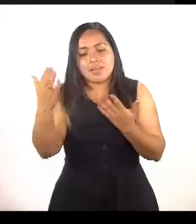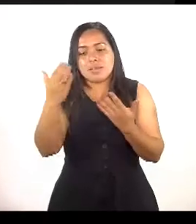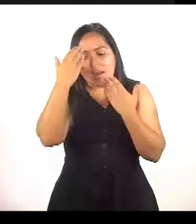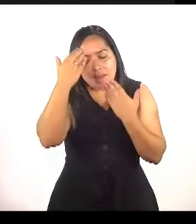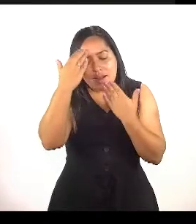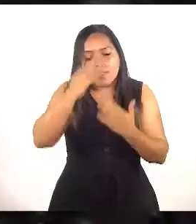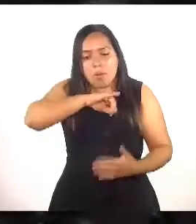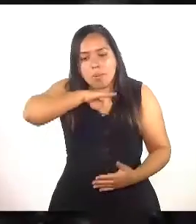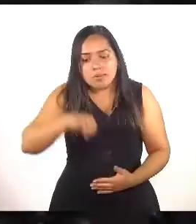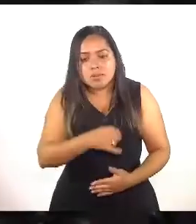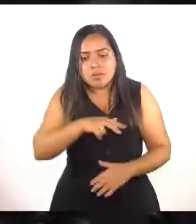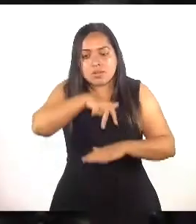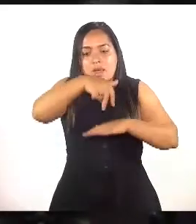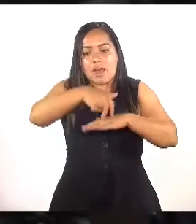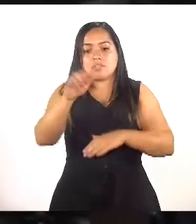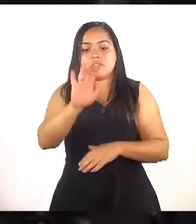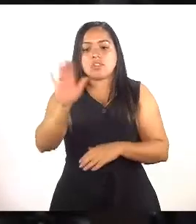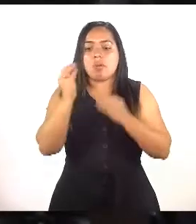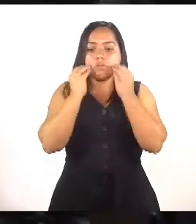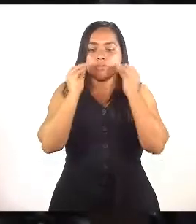bom? Obrigado. Tchau, tchau. Tchau.